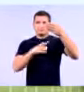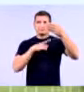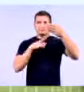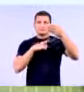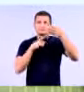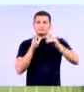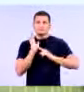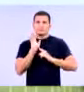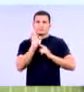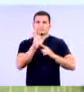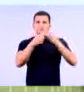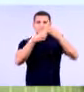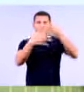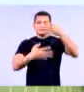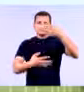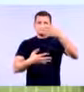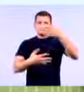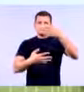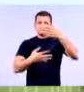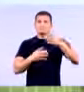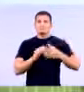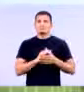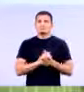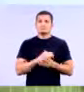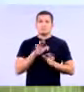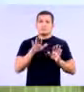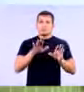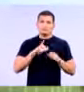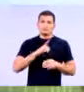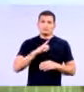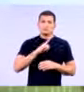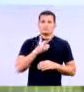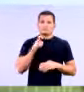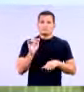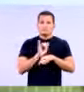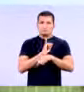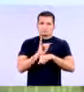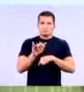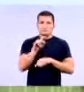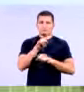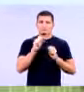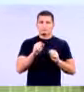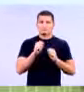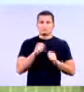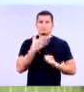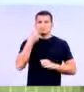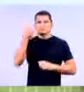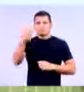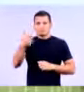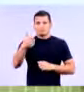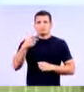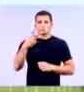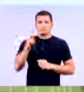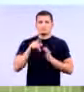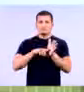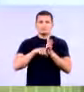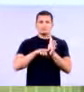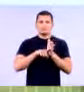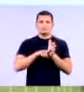você, já vem listado para você. Mas existem algumas técnicas que você pode aprimorar, né, a sua